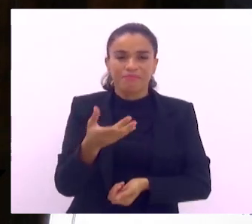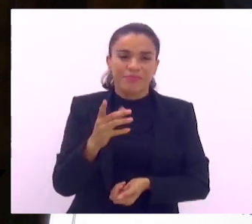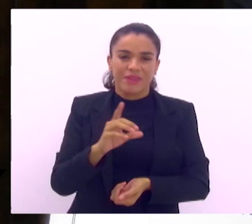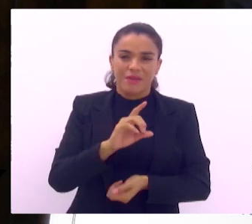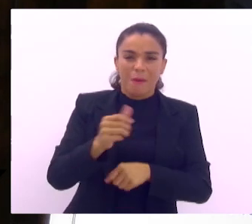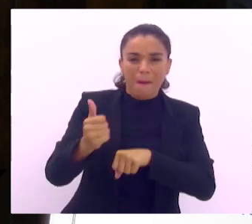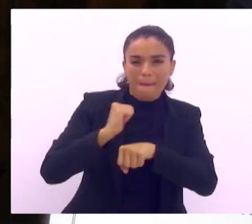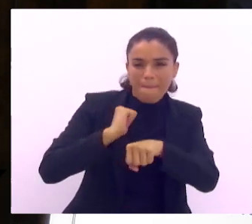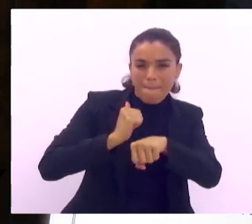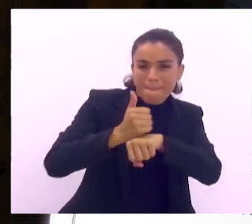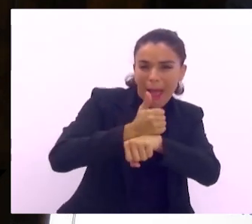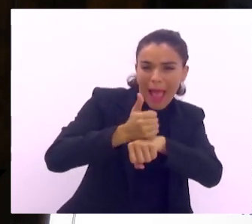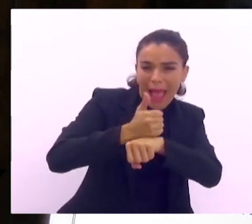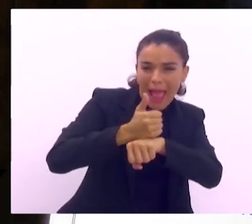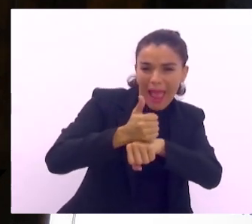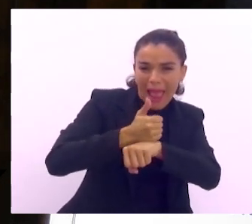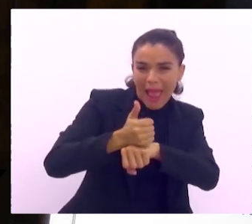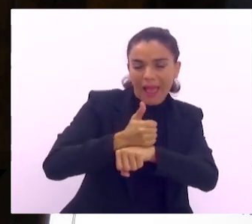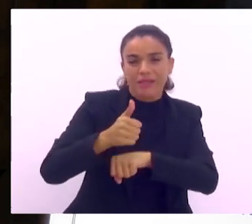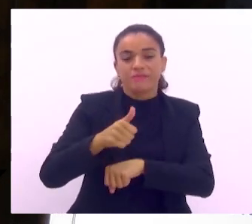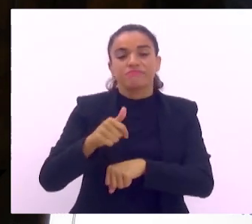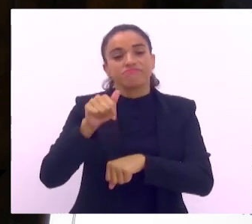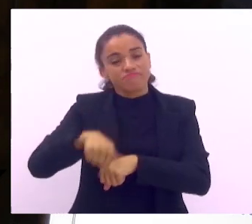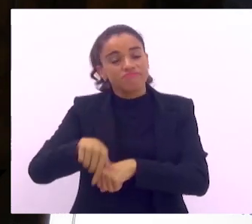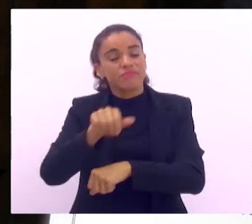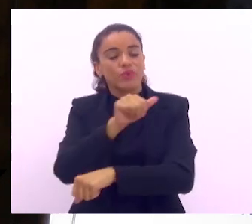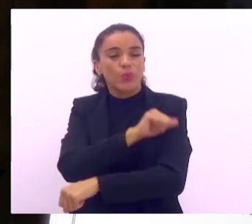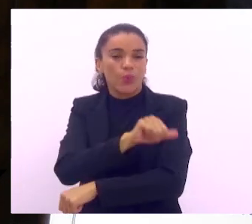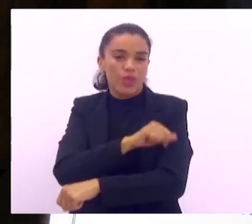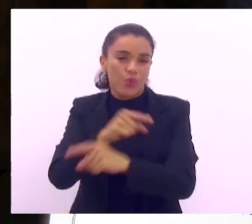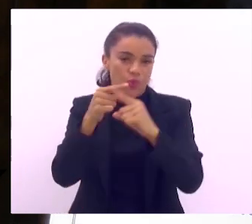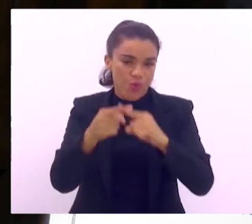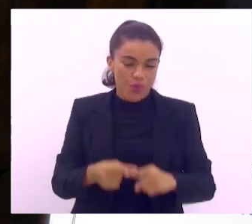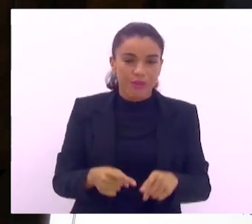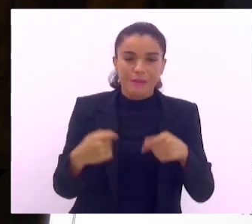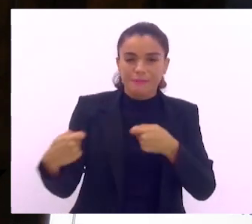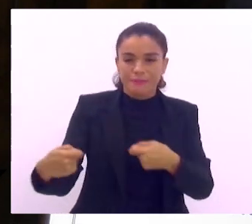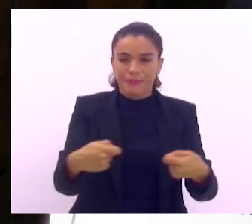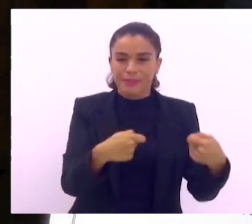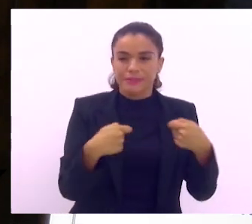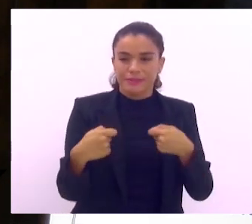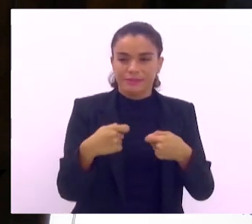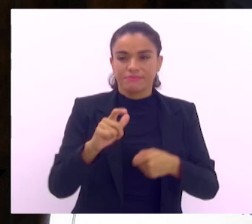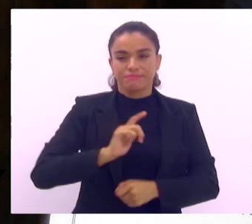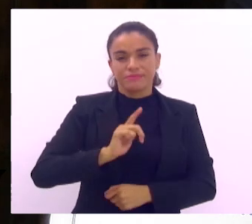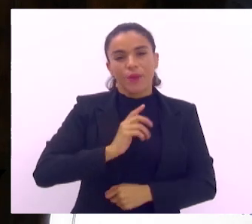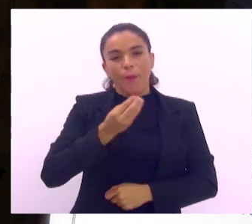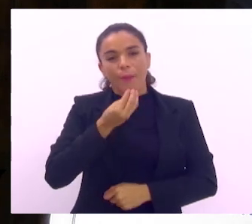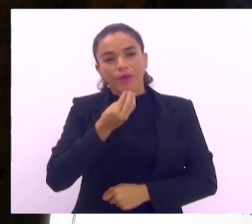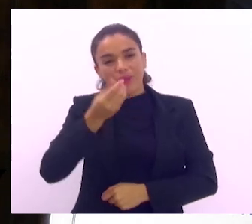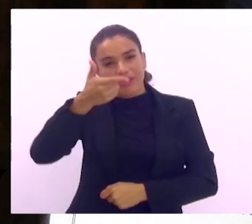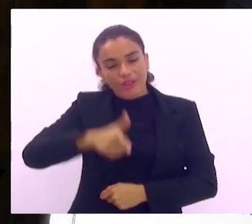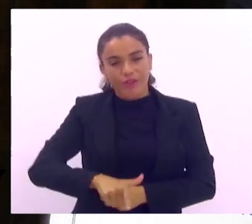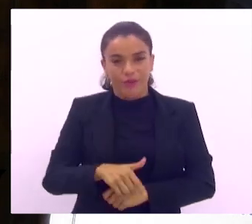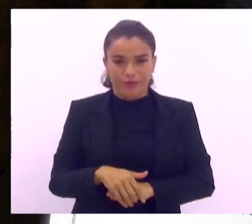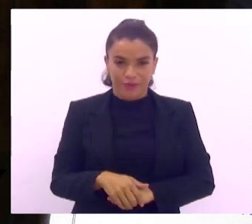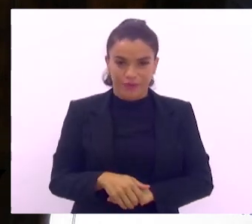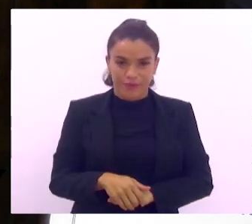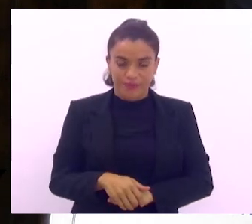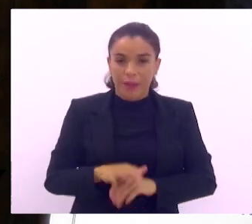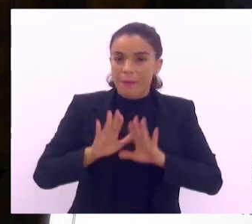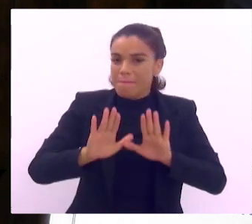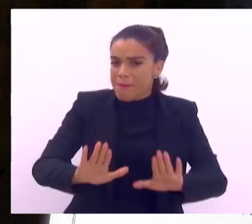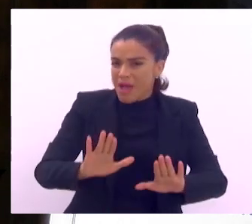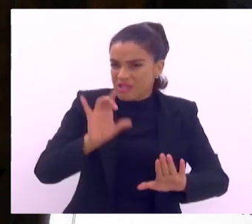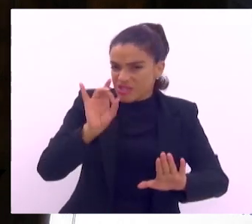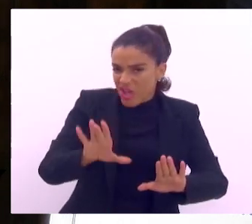Prix internacionais que foram realizados no Rio, e precisamos ter essa oportunidade novamente. Mas não é